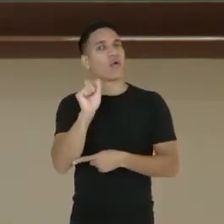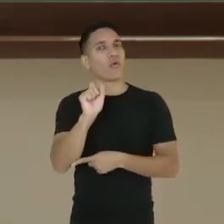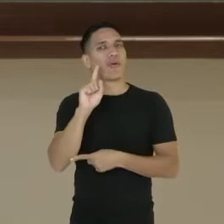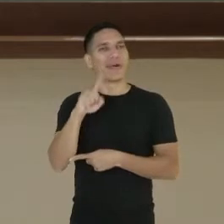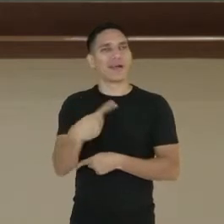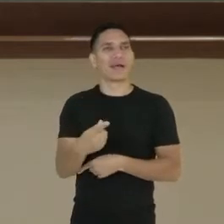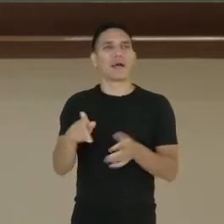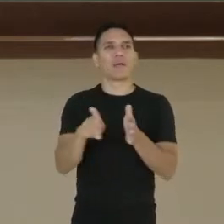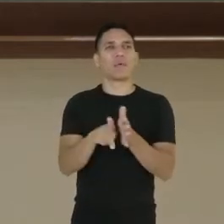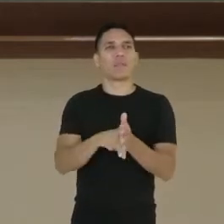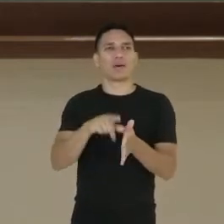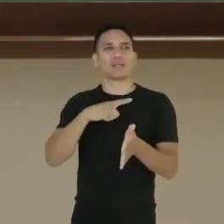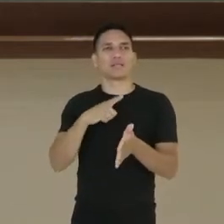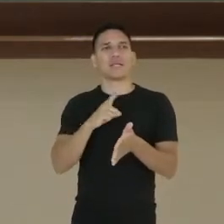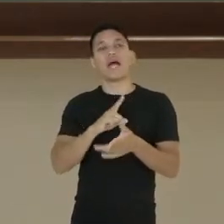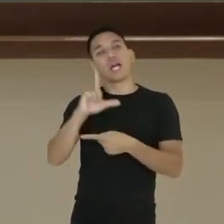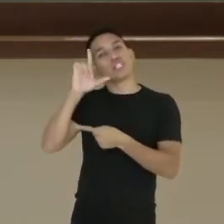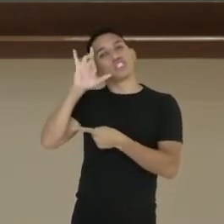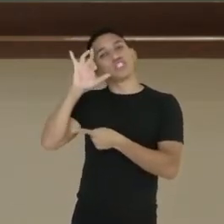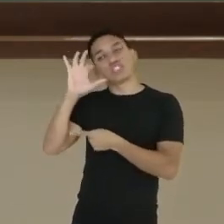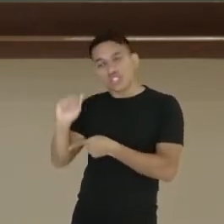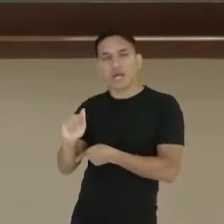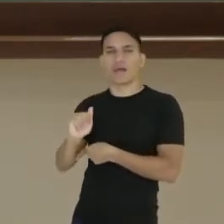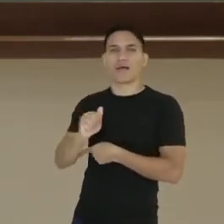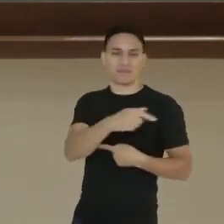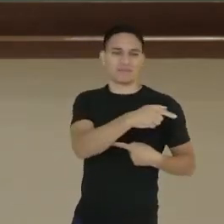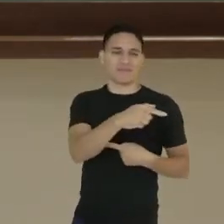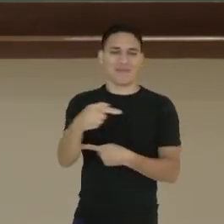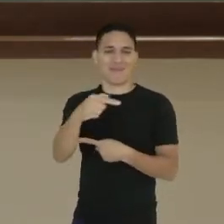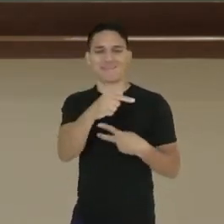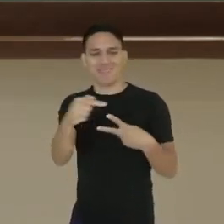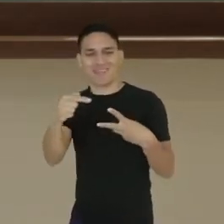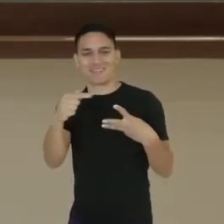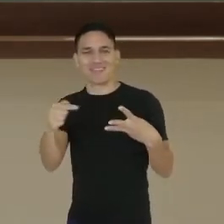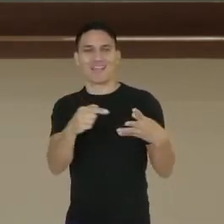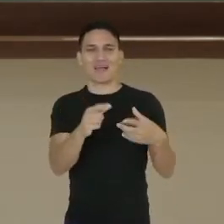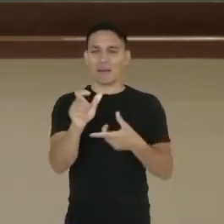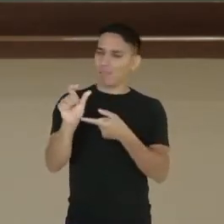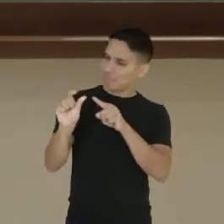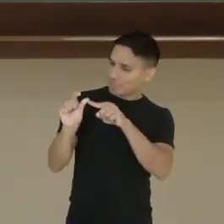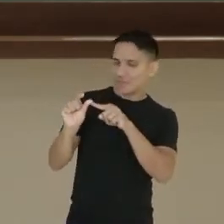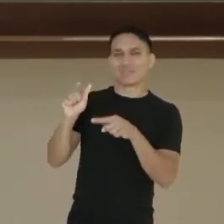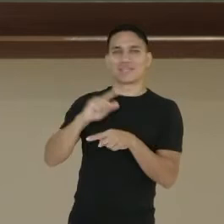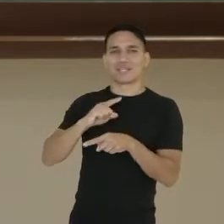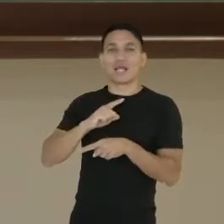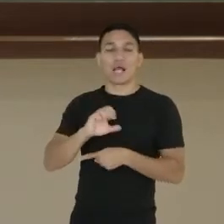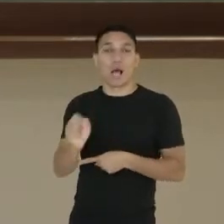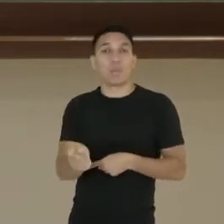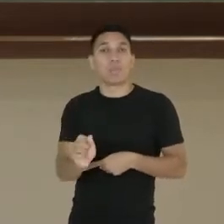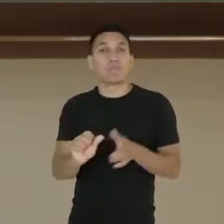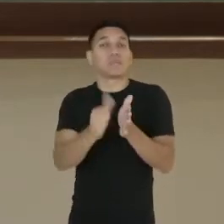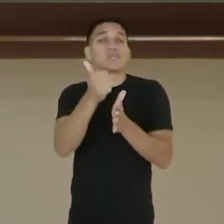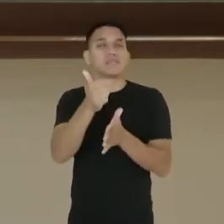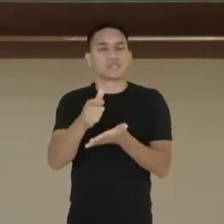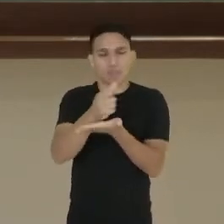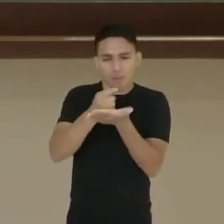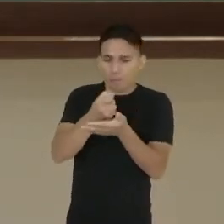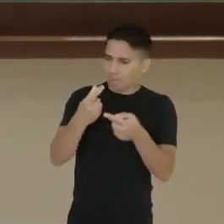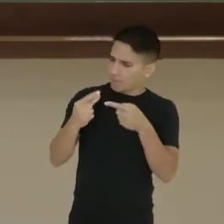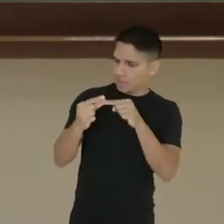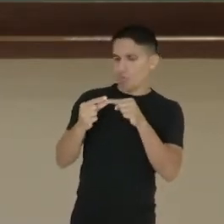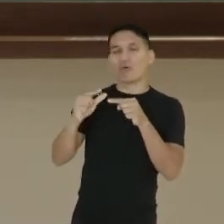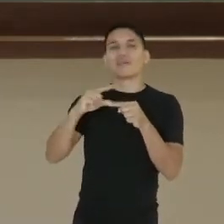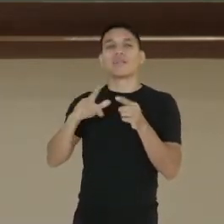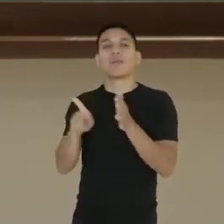tem as datas, né? Os dias da semana. E a primeira pílula foi lançada, né, comercialmente como